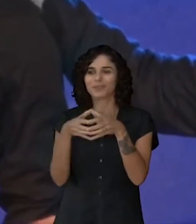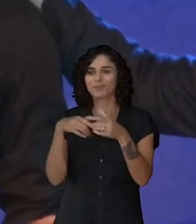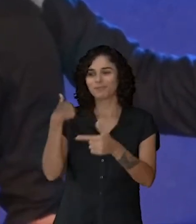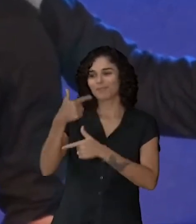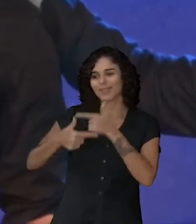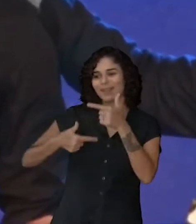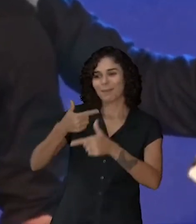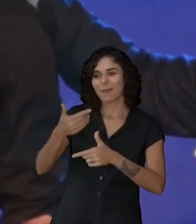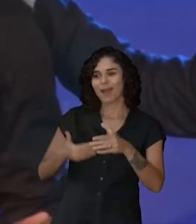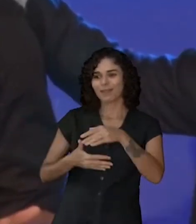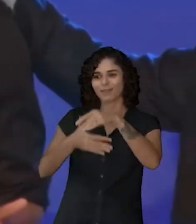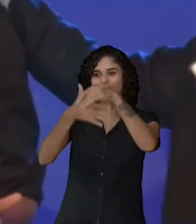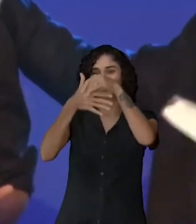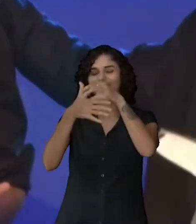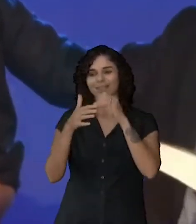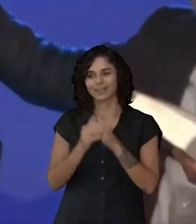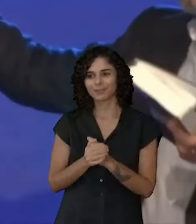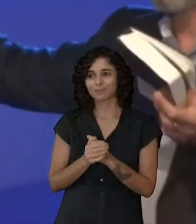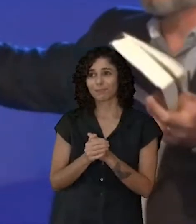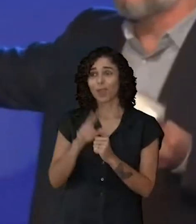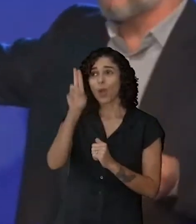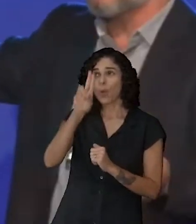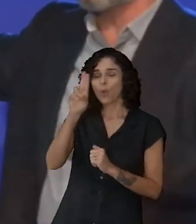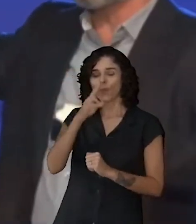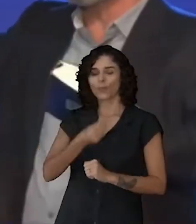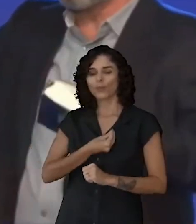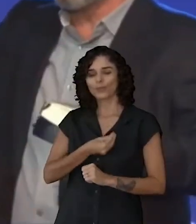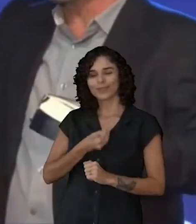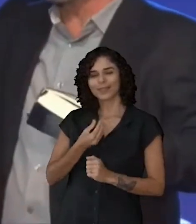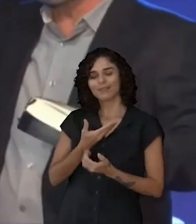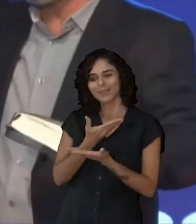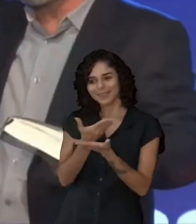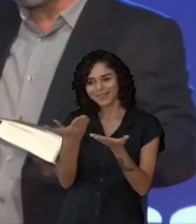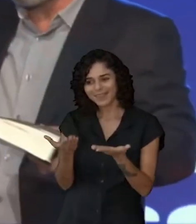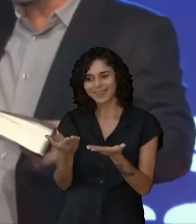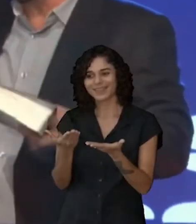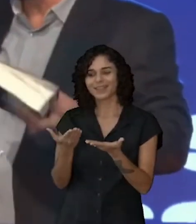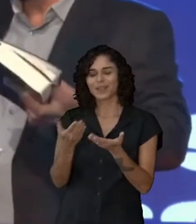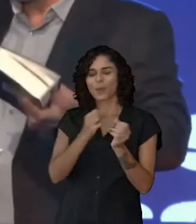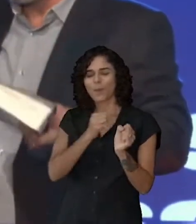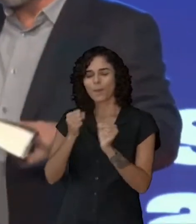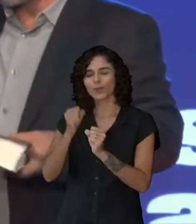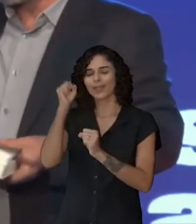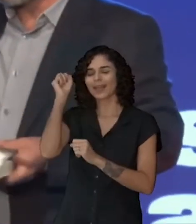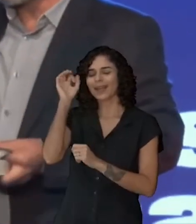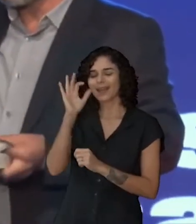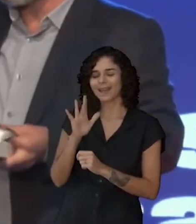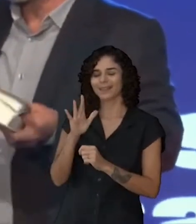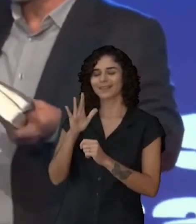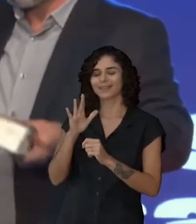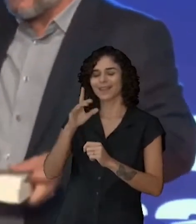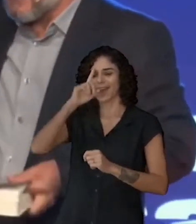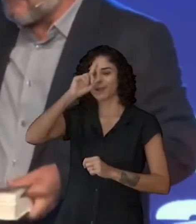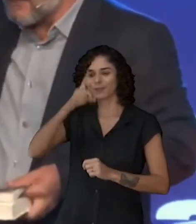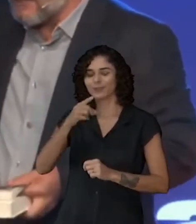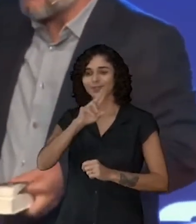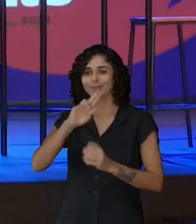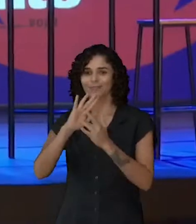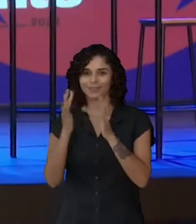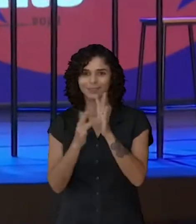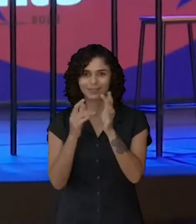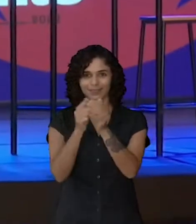pela vida deles, para que o Senhor os use com poder, graça e autoridade, em nome de Jesus.